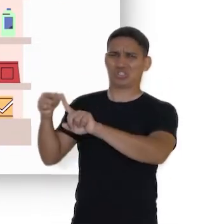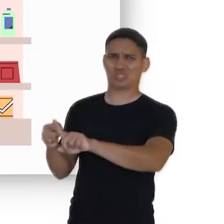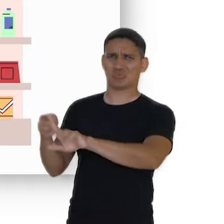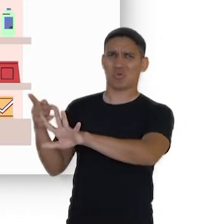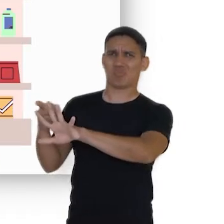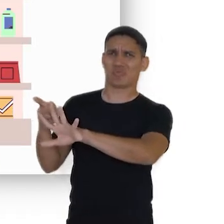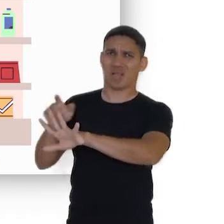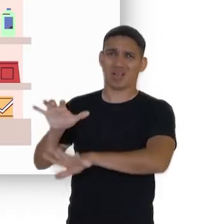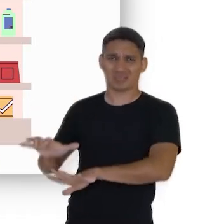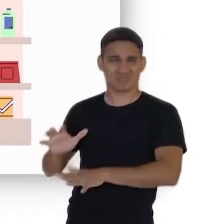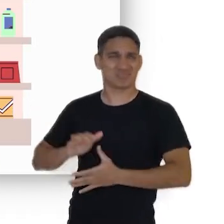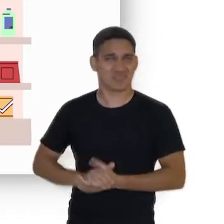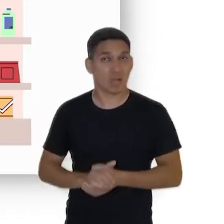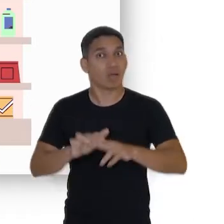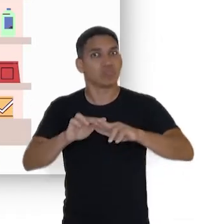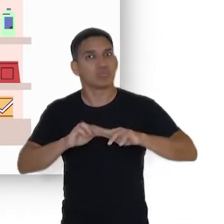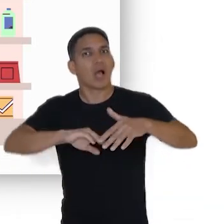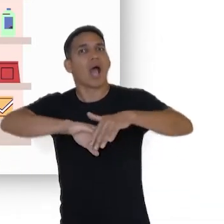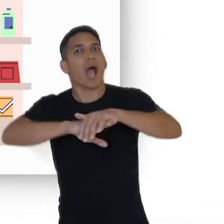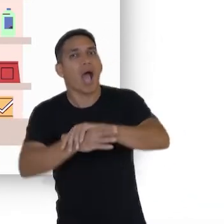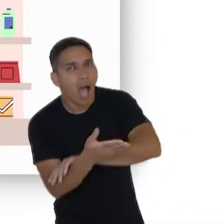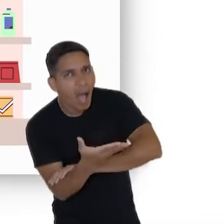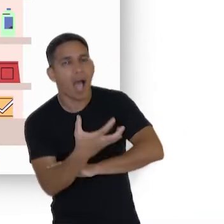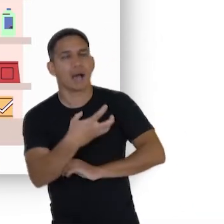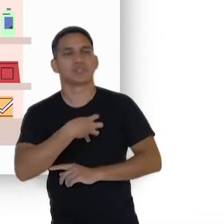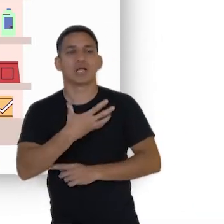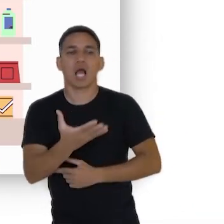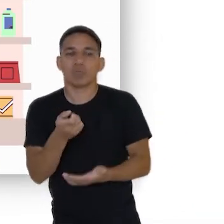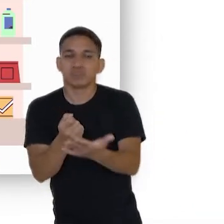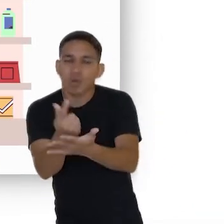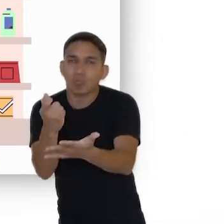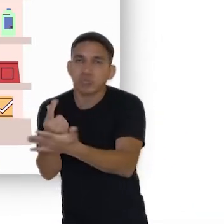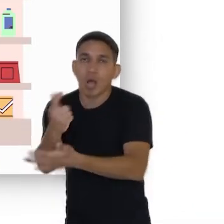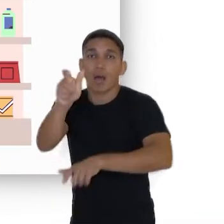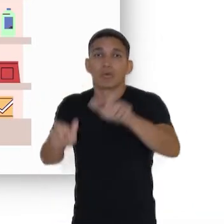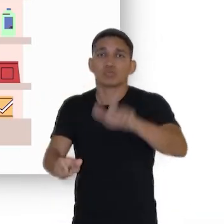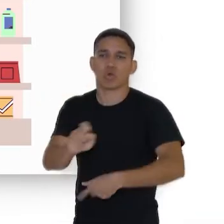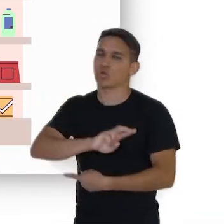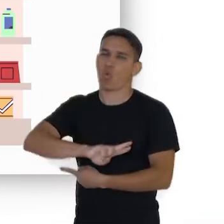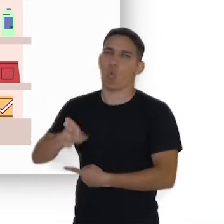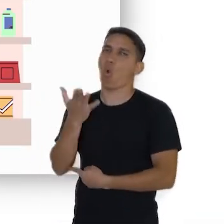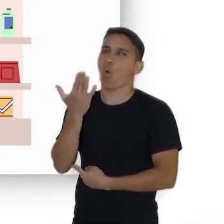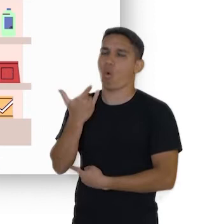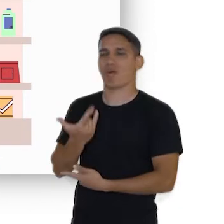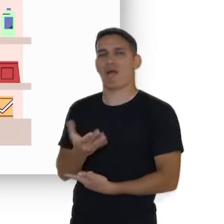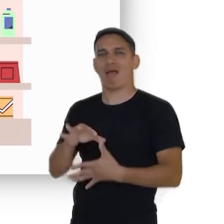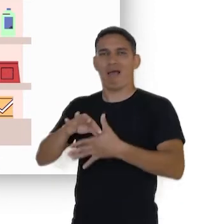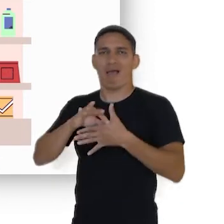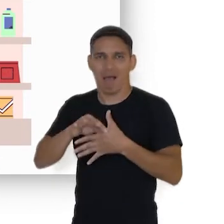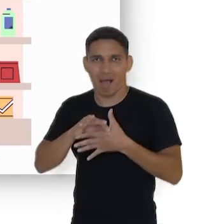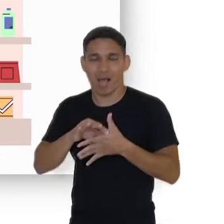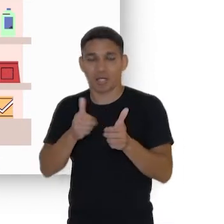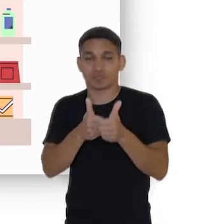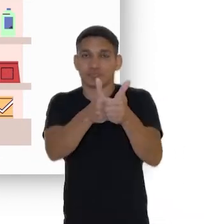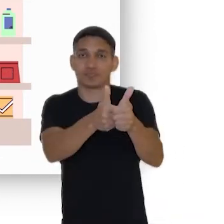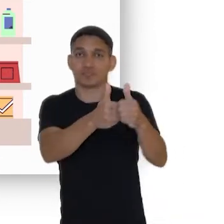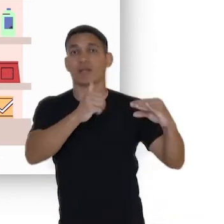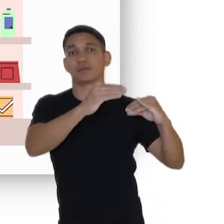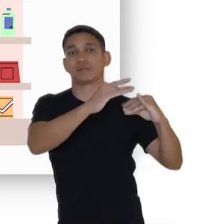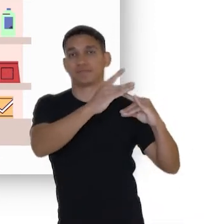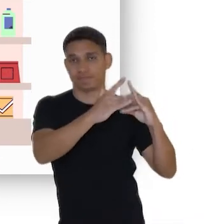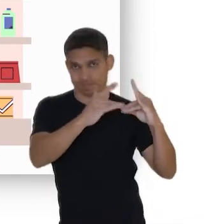alimento. Então, podemos dizer que os hábitos de consumo de uma pessoa que não compra carne segue a linha